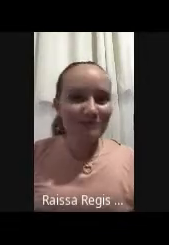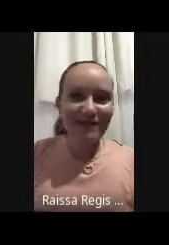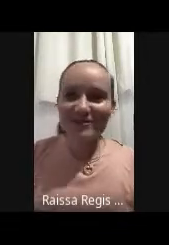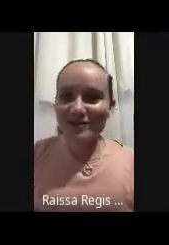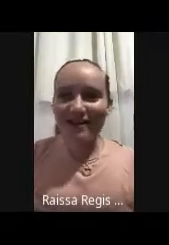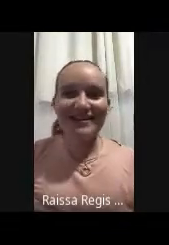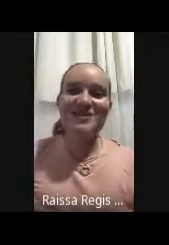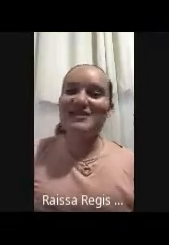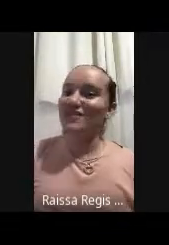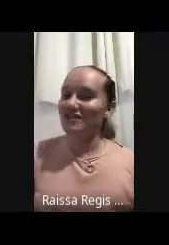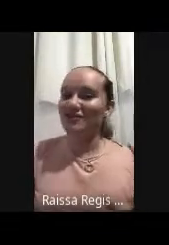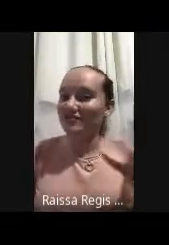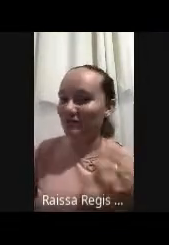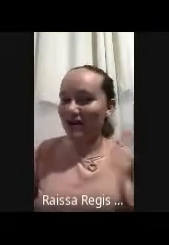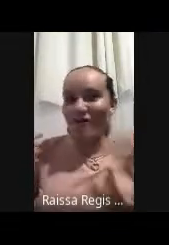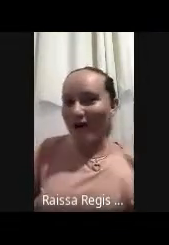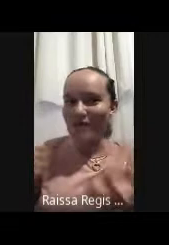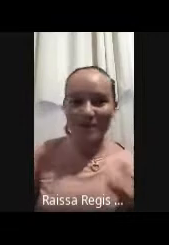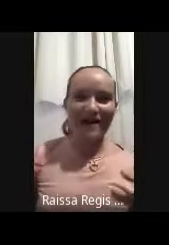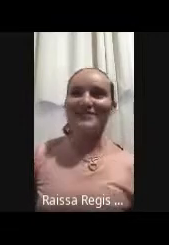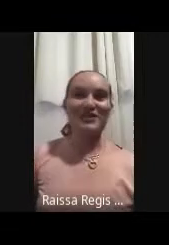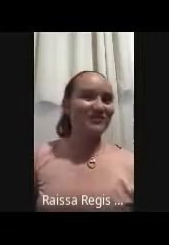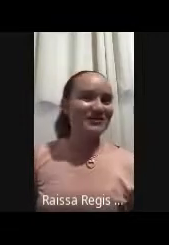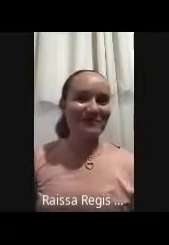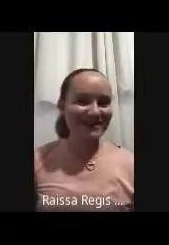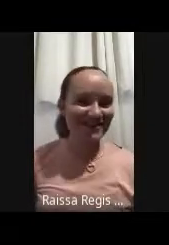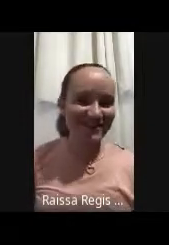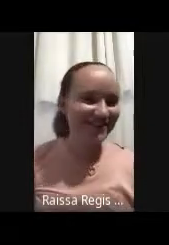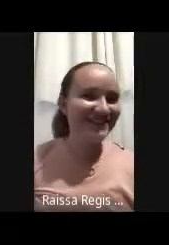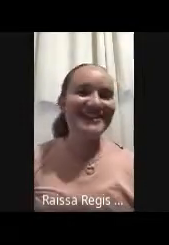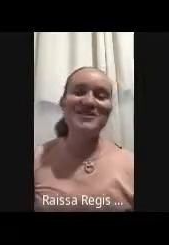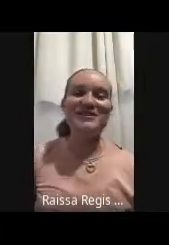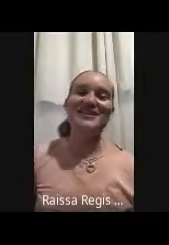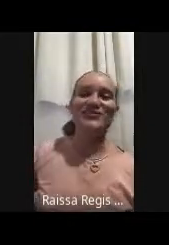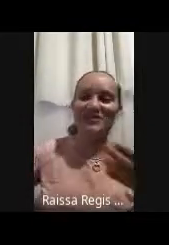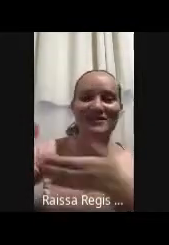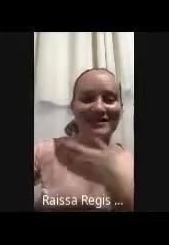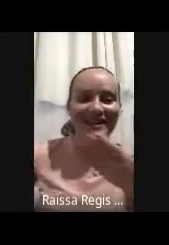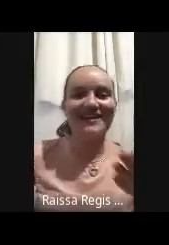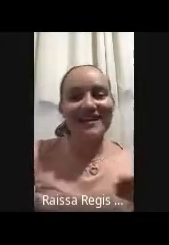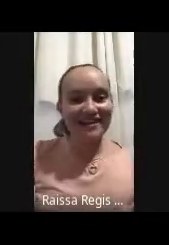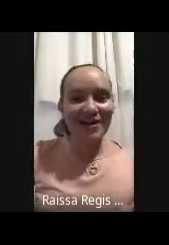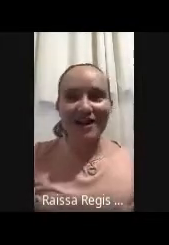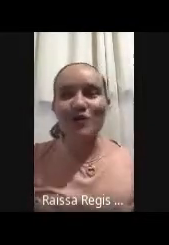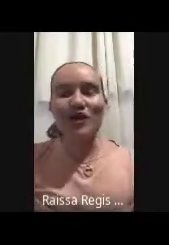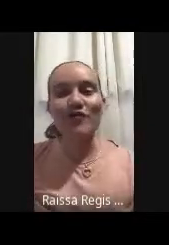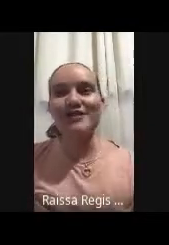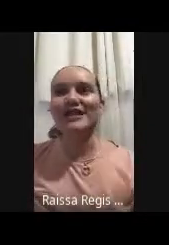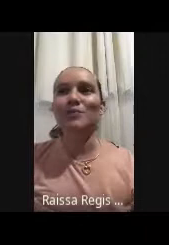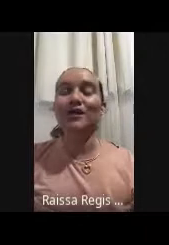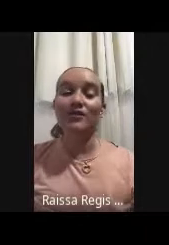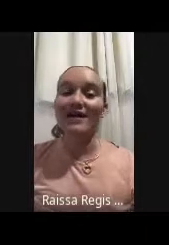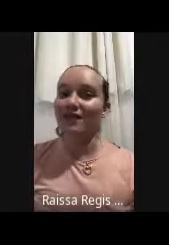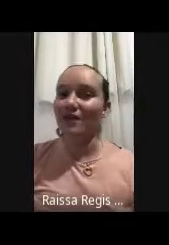forem estudar Libras, né, vocês já vão ter um algo a mais, vocês já vão saber escrever em Libras, né, se vocês pesquisarem. Claro, além da